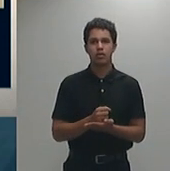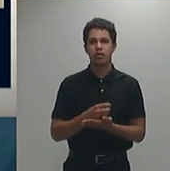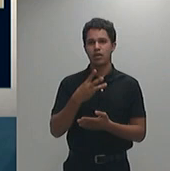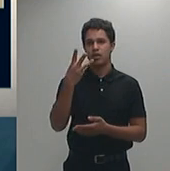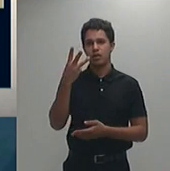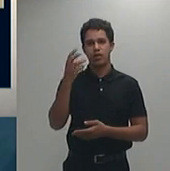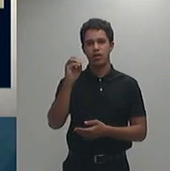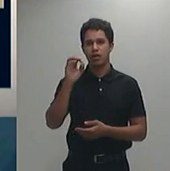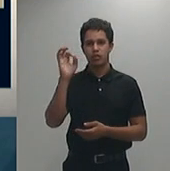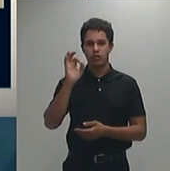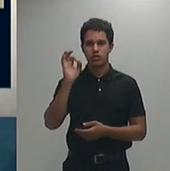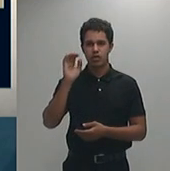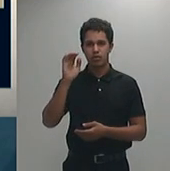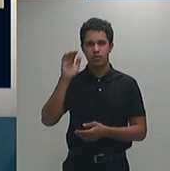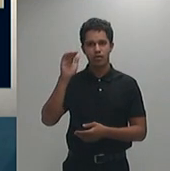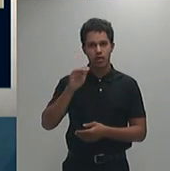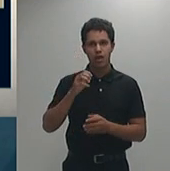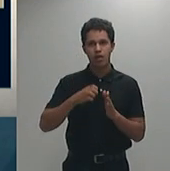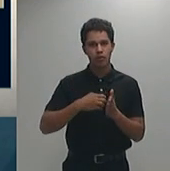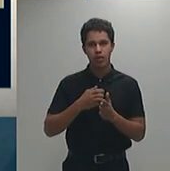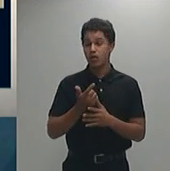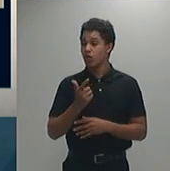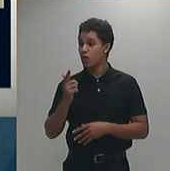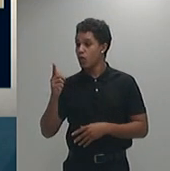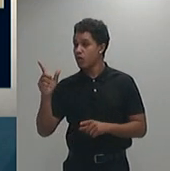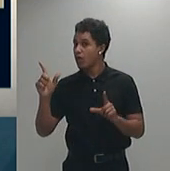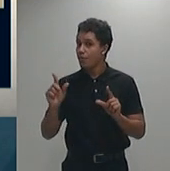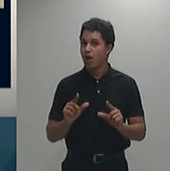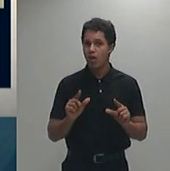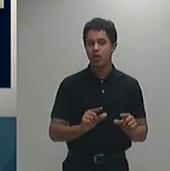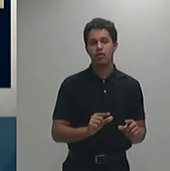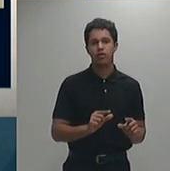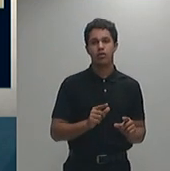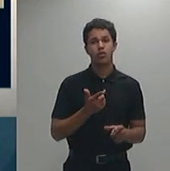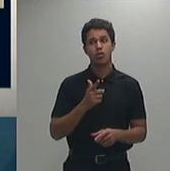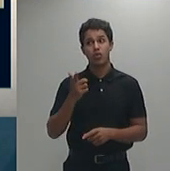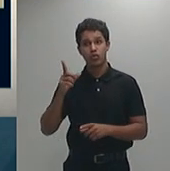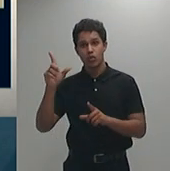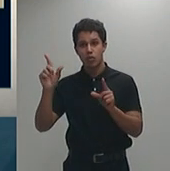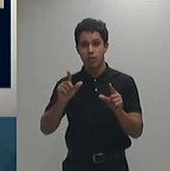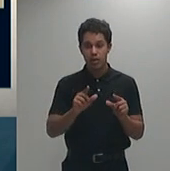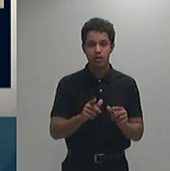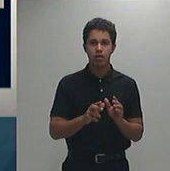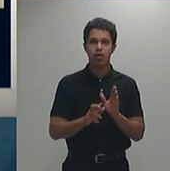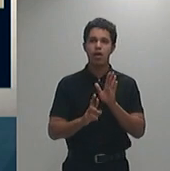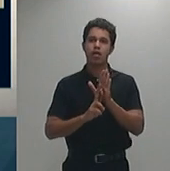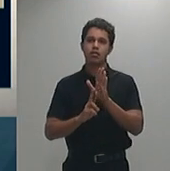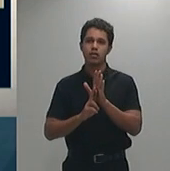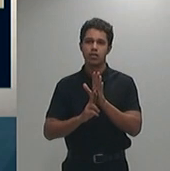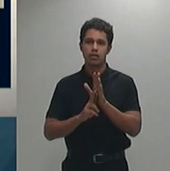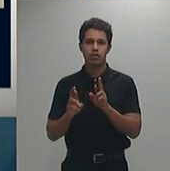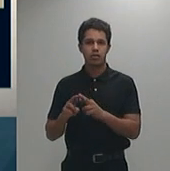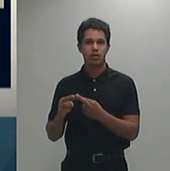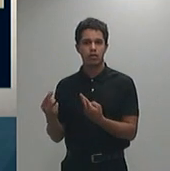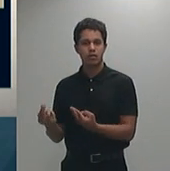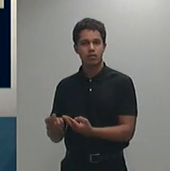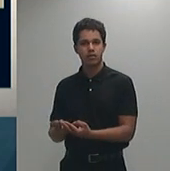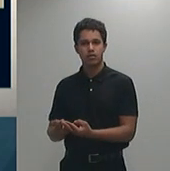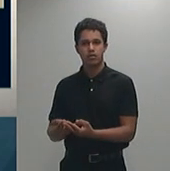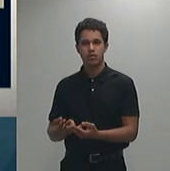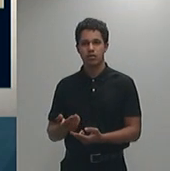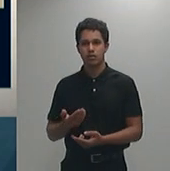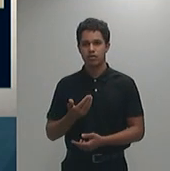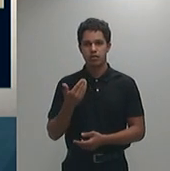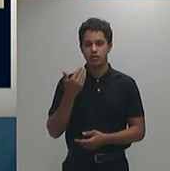minoritário todos os em vários representados na Assembleia é compartilhando por essa pelo